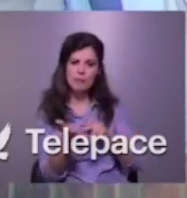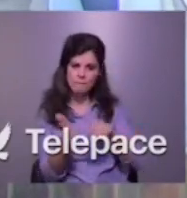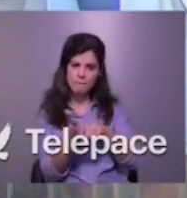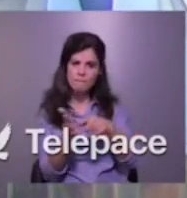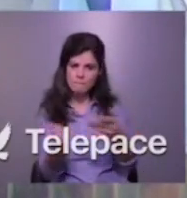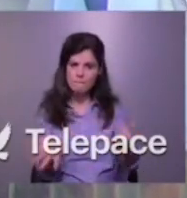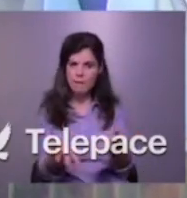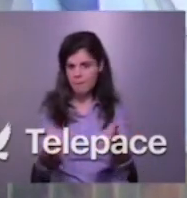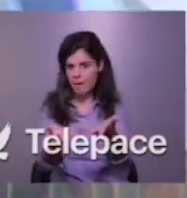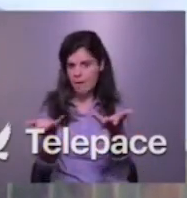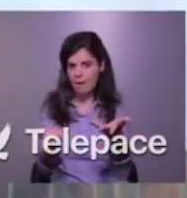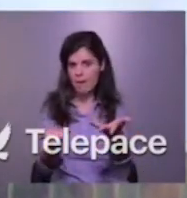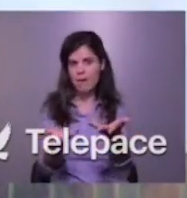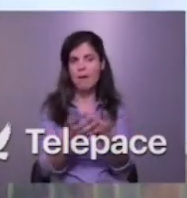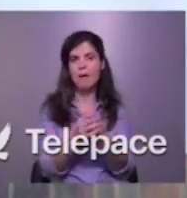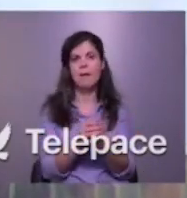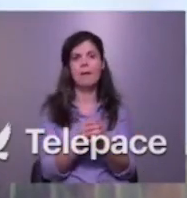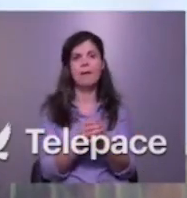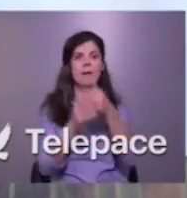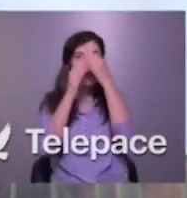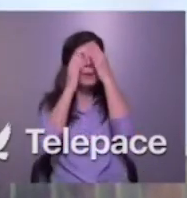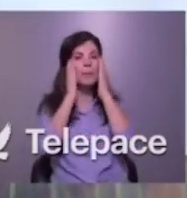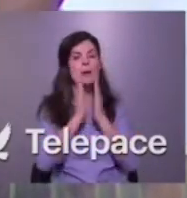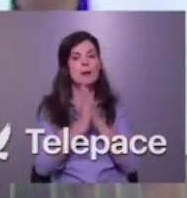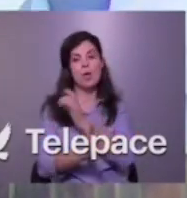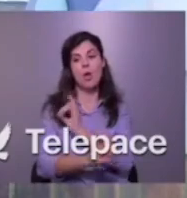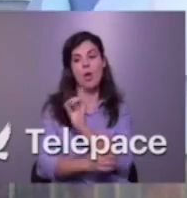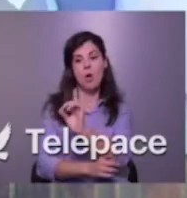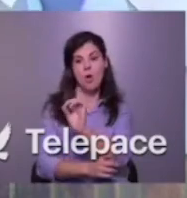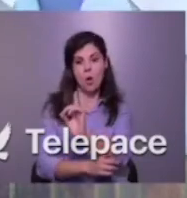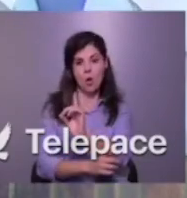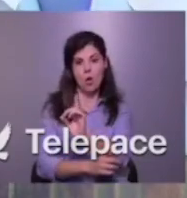dos vossos fiéis. Por intercessão